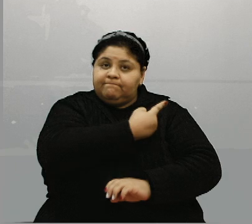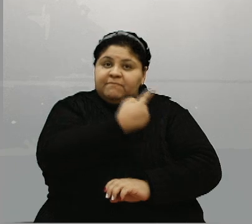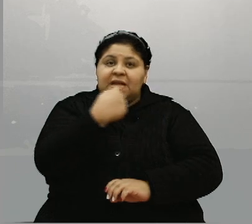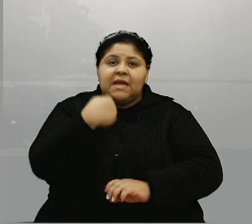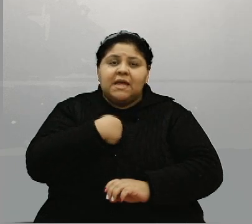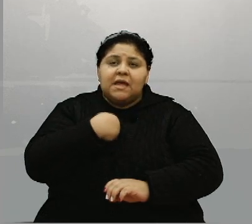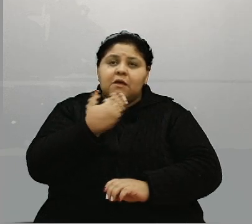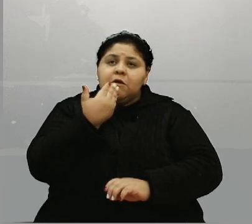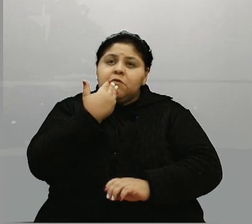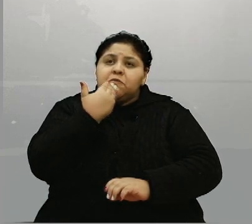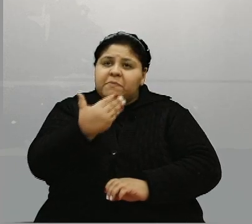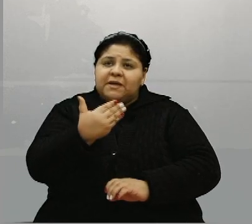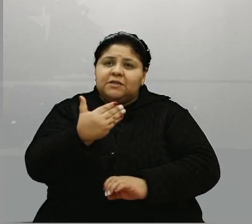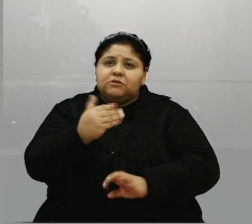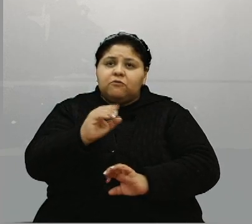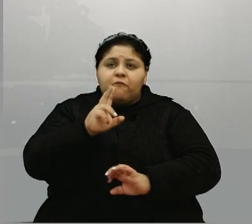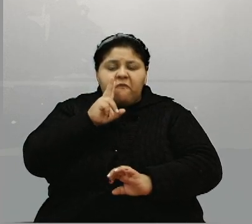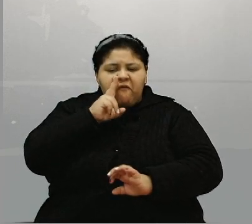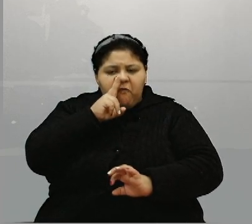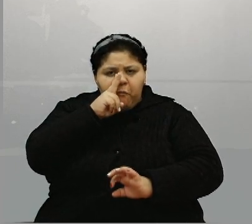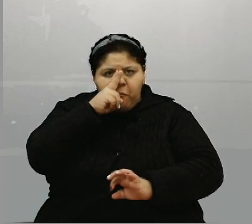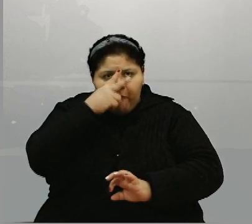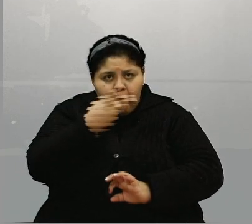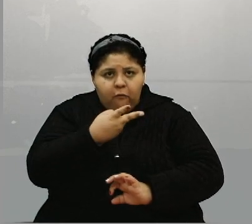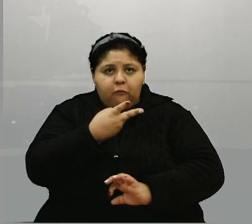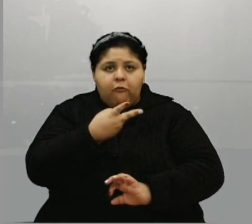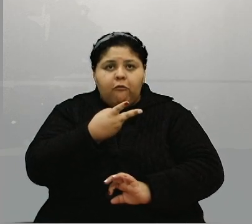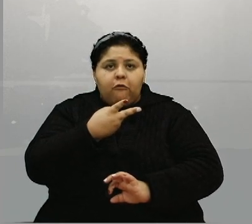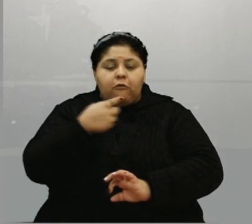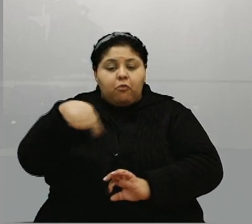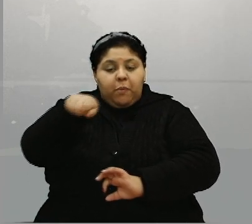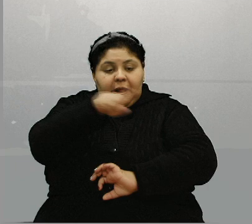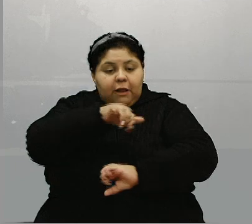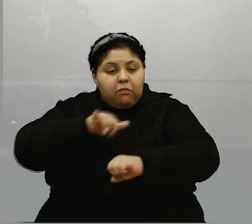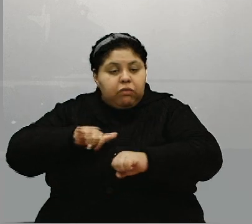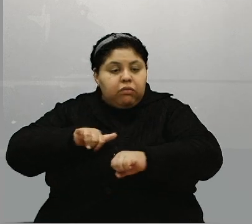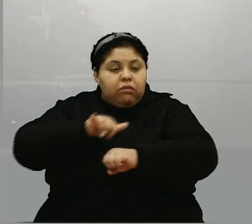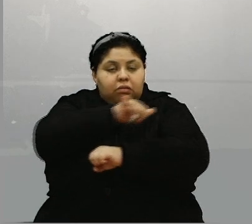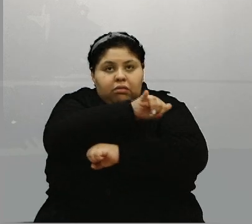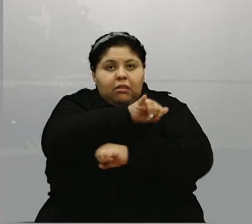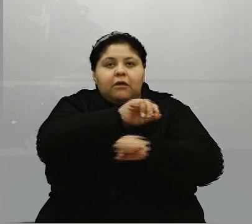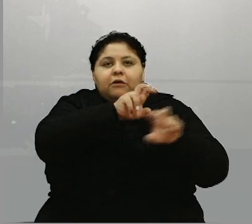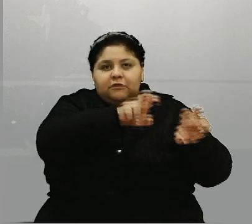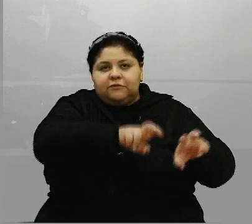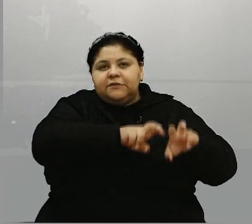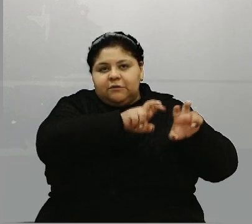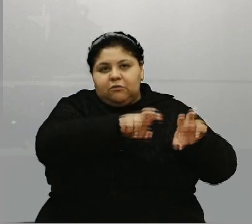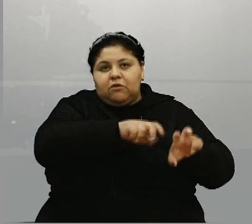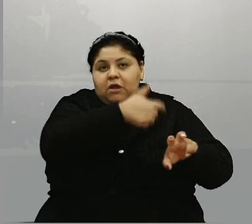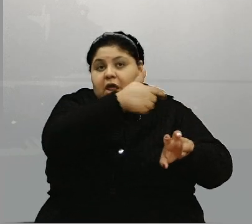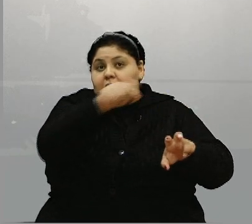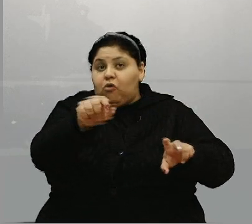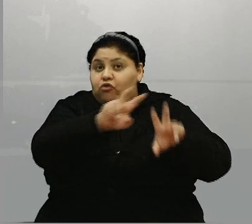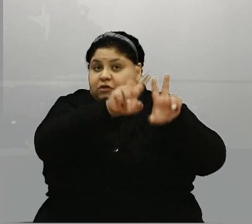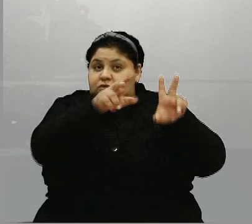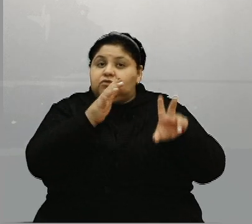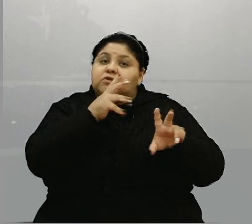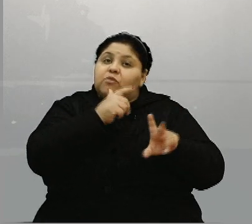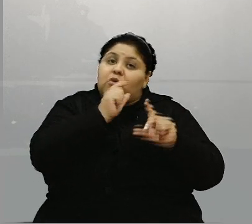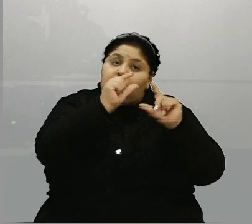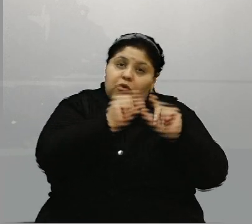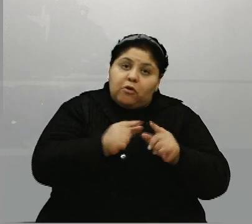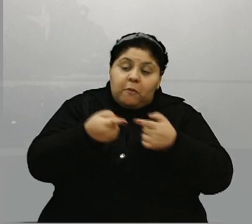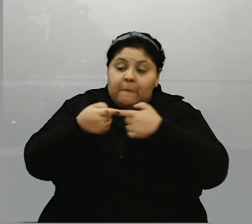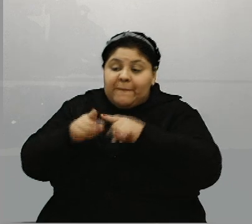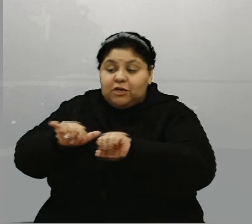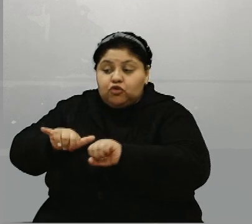os maiores esforços possíveis para que o nosso aeroporto, Vila Oliva, eu sei que aí é outra história, vai demorar um pouquinho, mas o